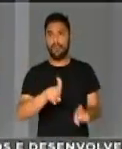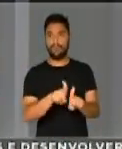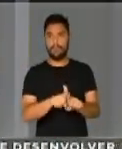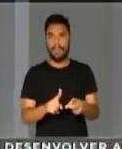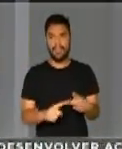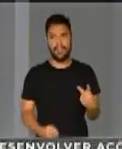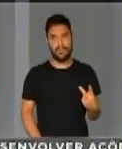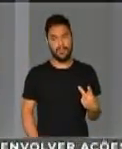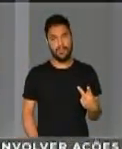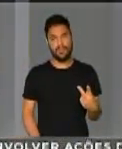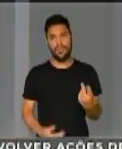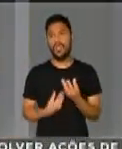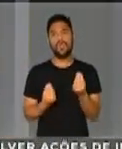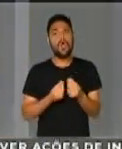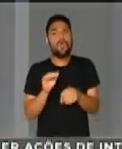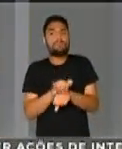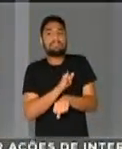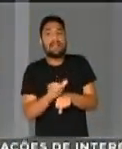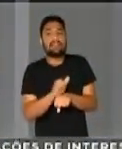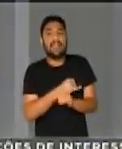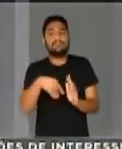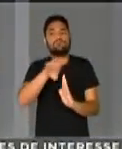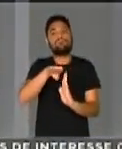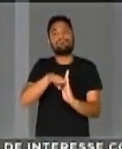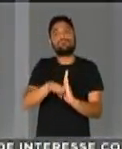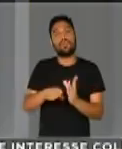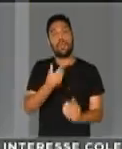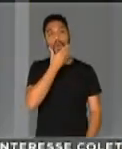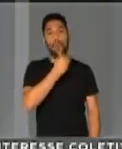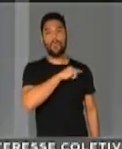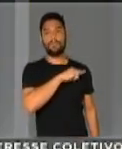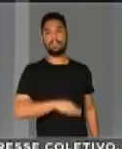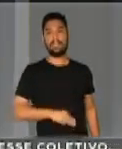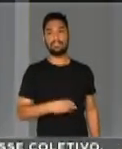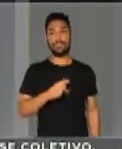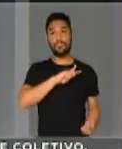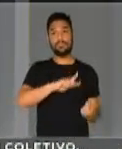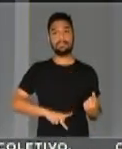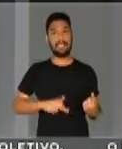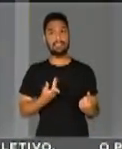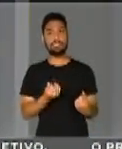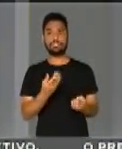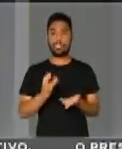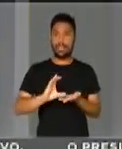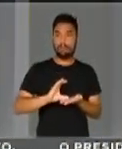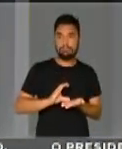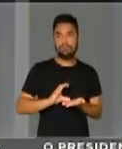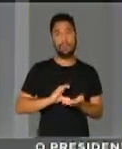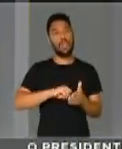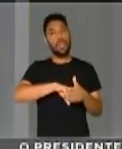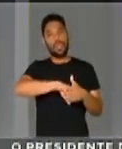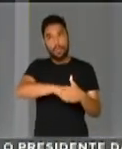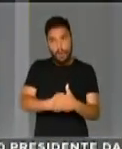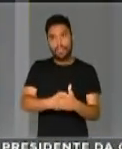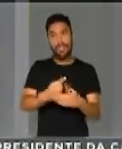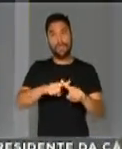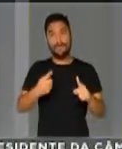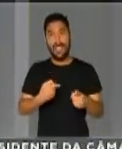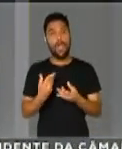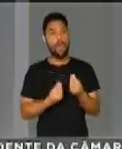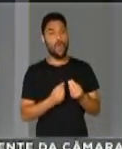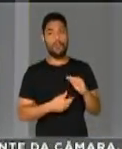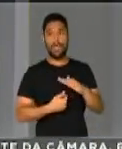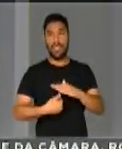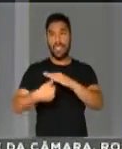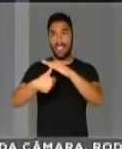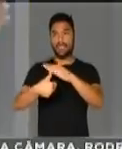é o planejamento que tem? Como que o ministro da Educação e o presidente, qual é o planejamento? Fazem um corte? Como é que chega para o